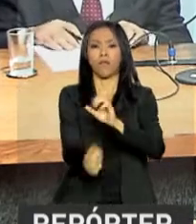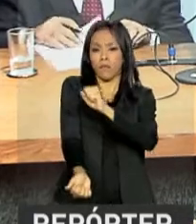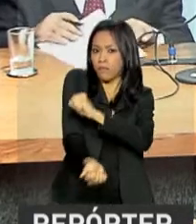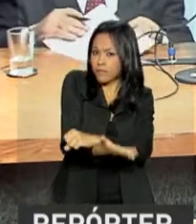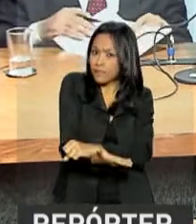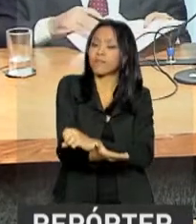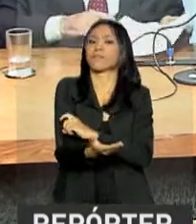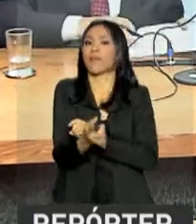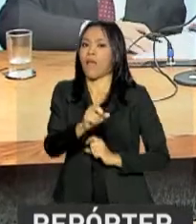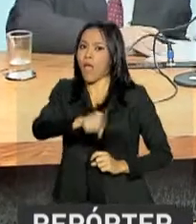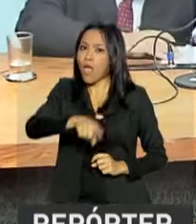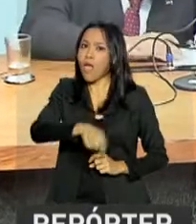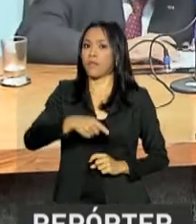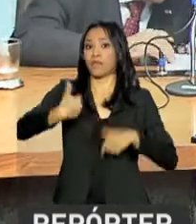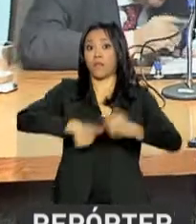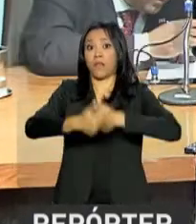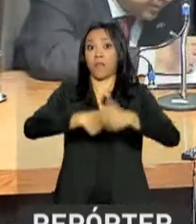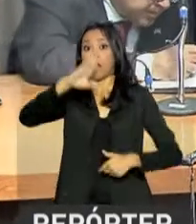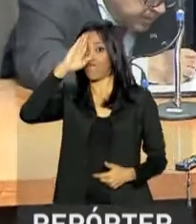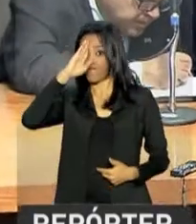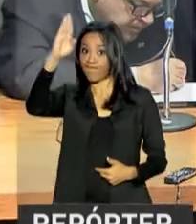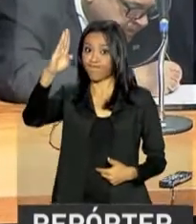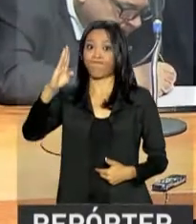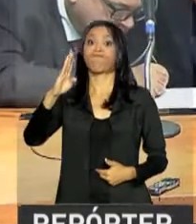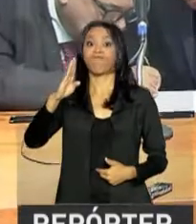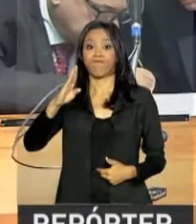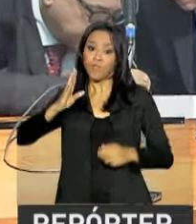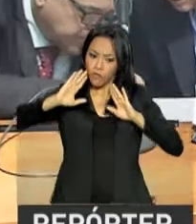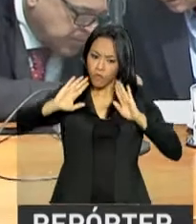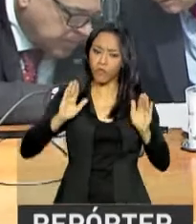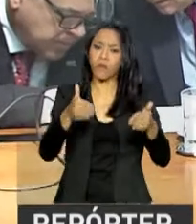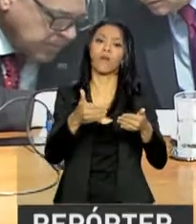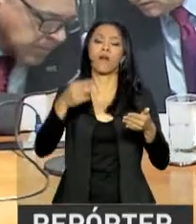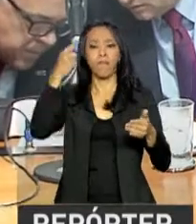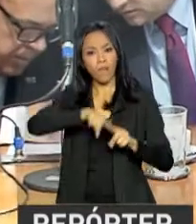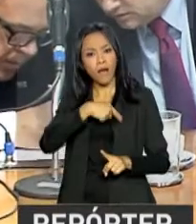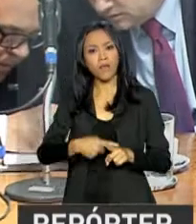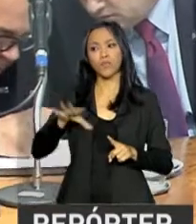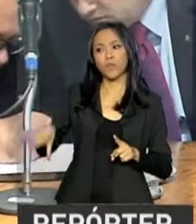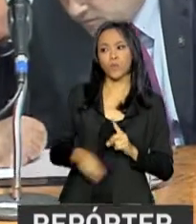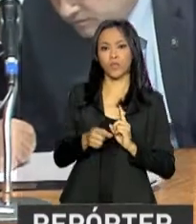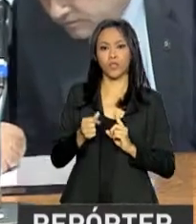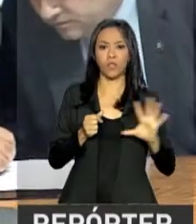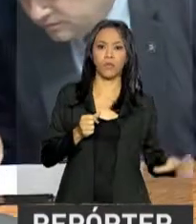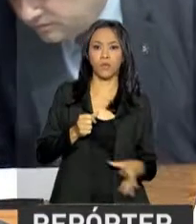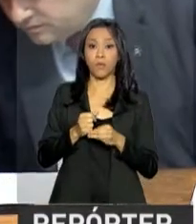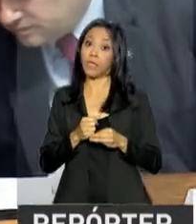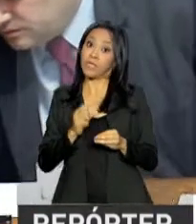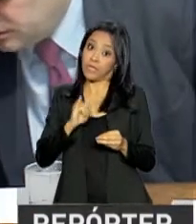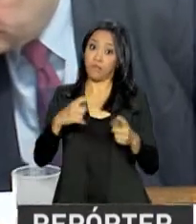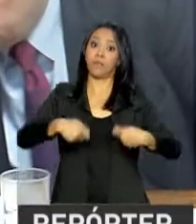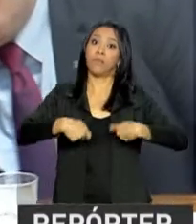foi um dos prioritários e obviamente nos colocaram os recursos de acordo com a necessidade de acordo com a